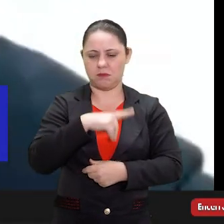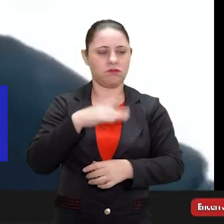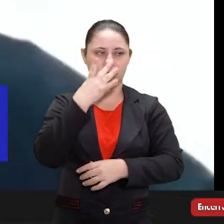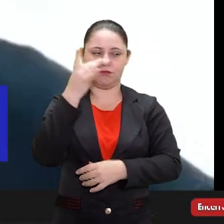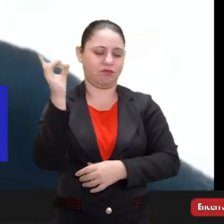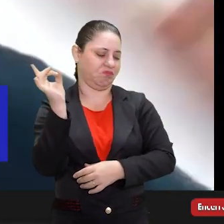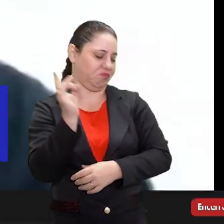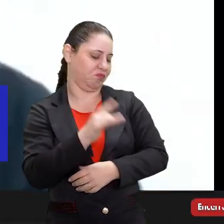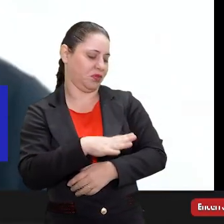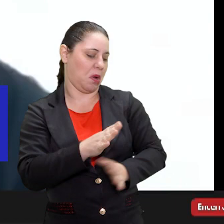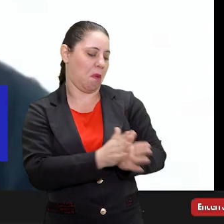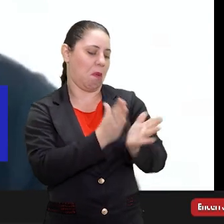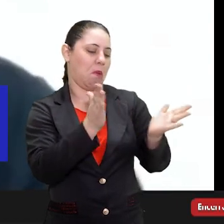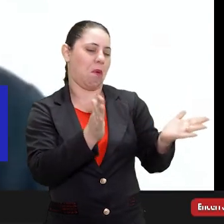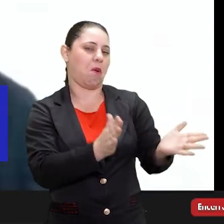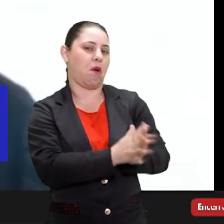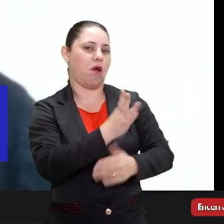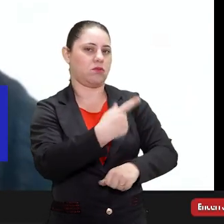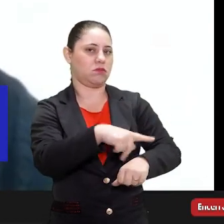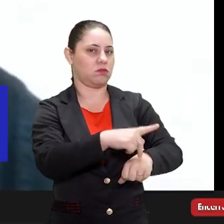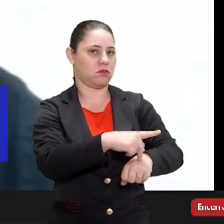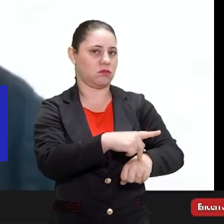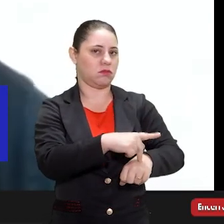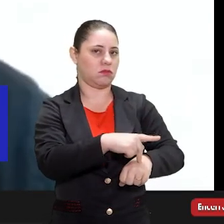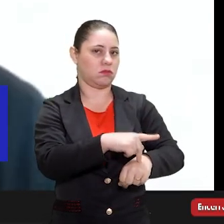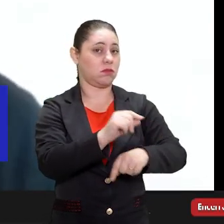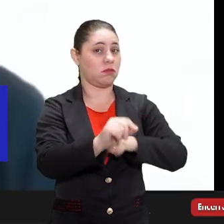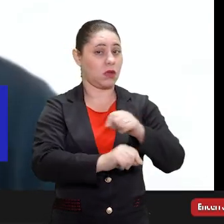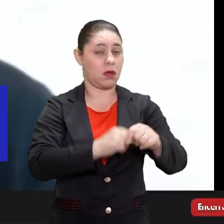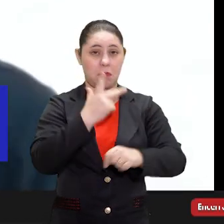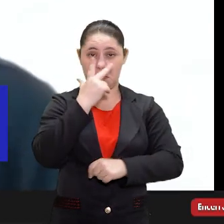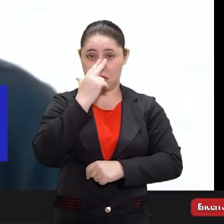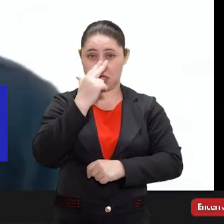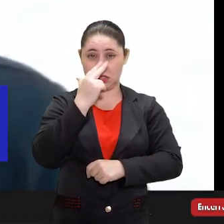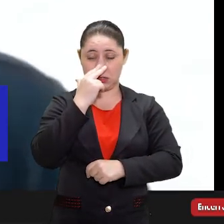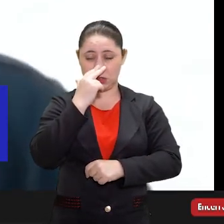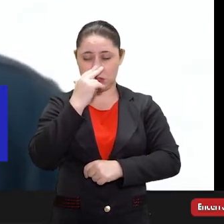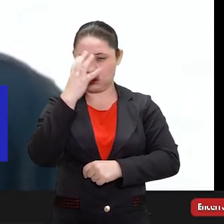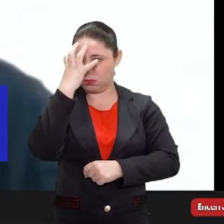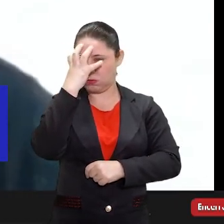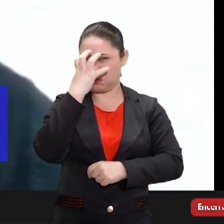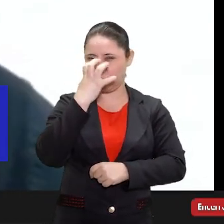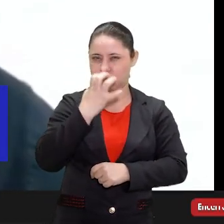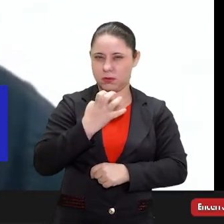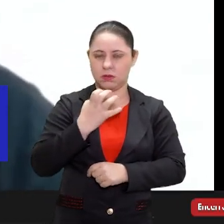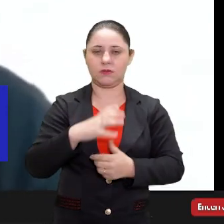para correr atrás da sobrevivência. O descaso do presidente da